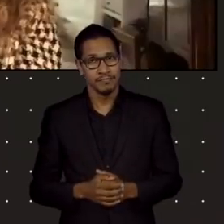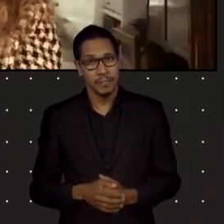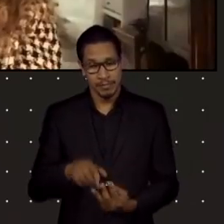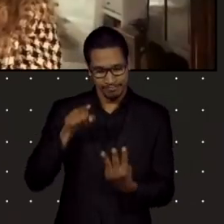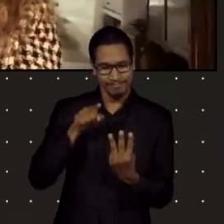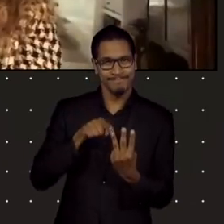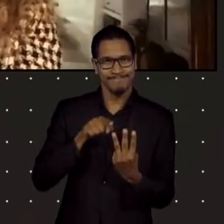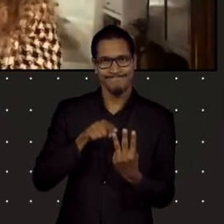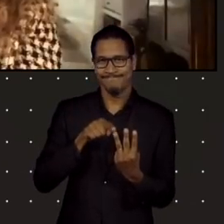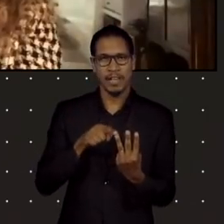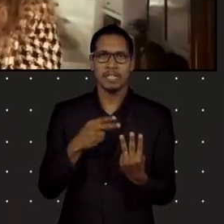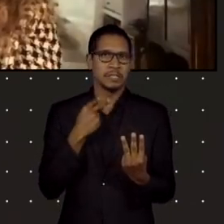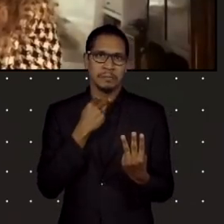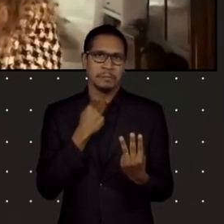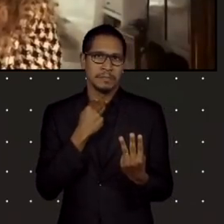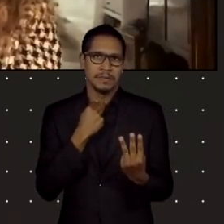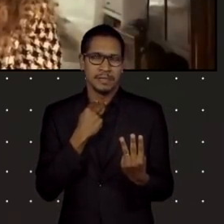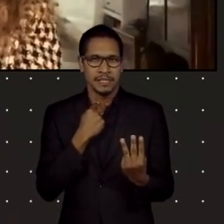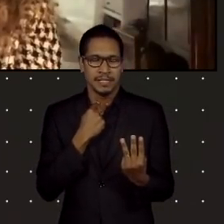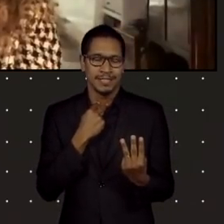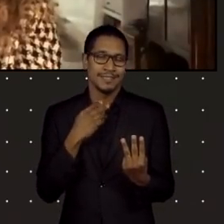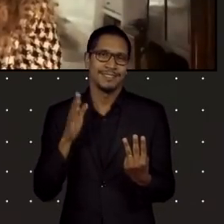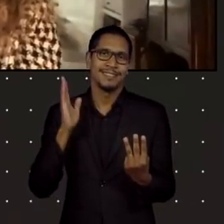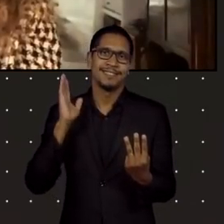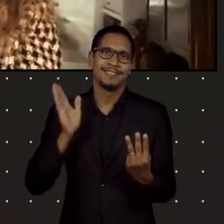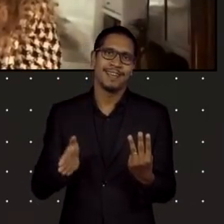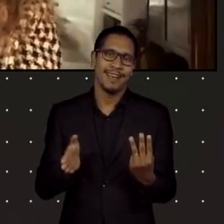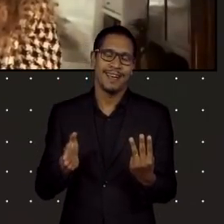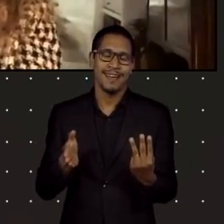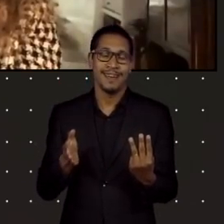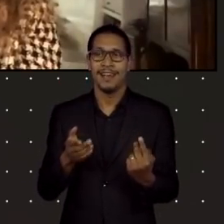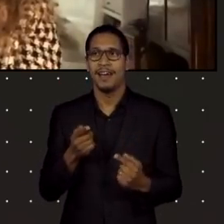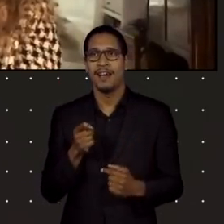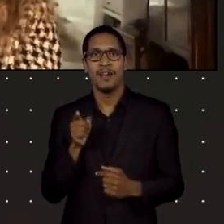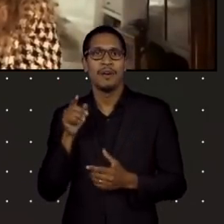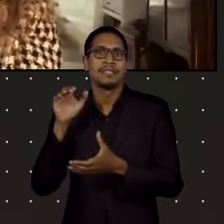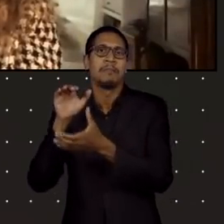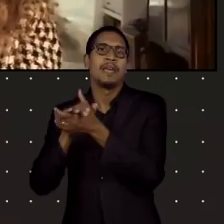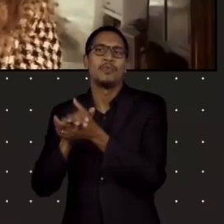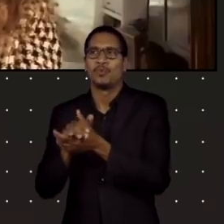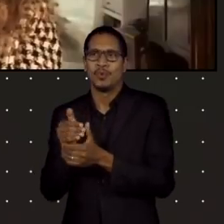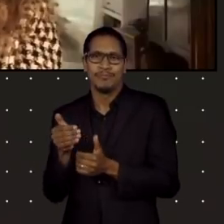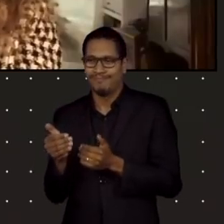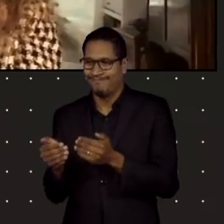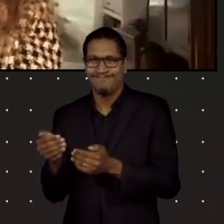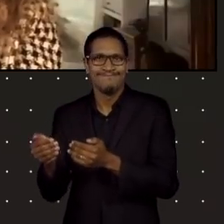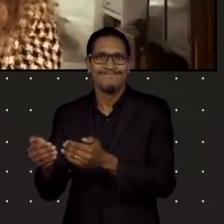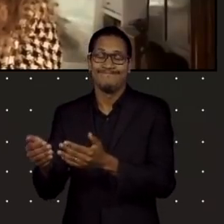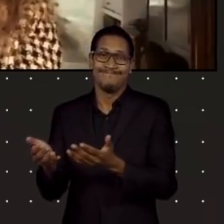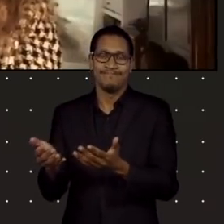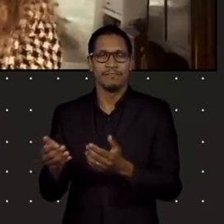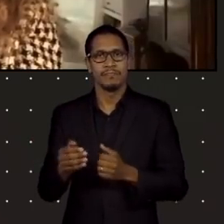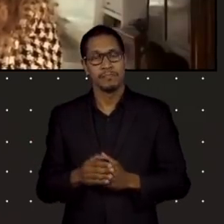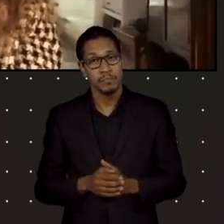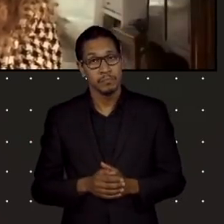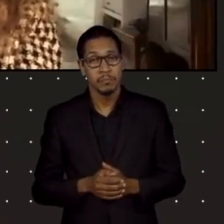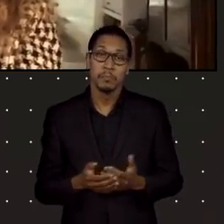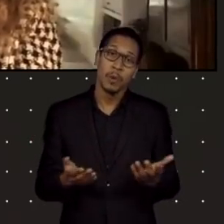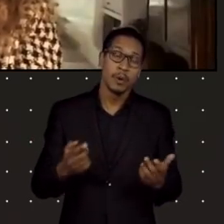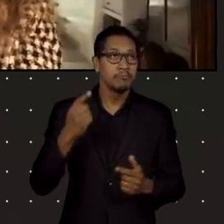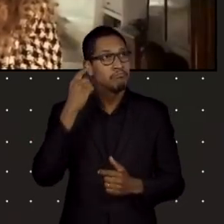não aceitava o convite porque ela estava a caminho de um casamento. Então foi aí que surgiu a